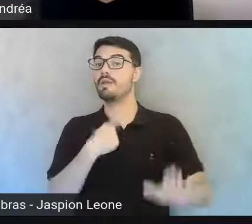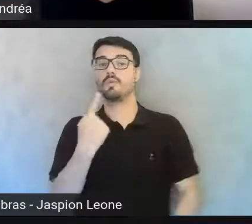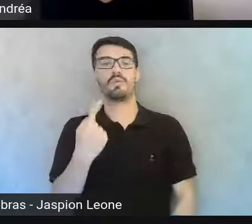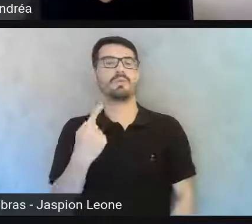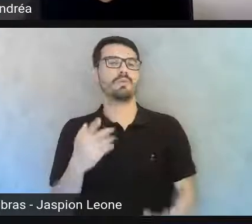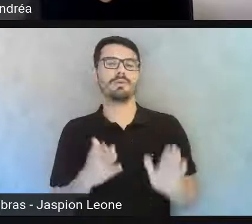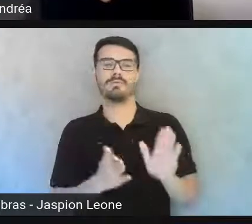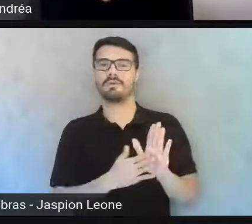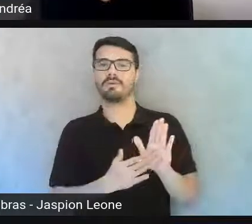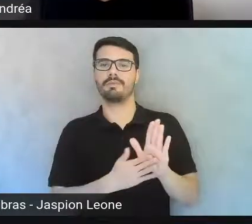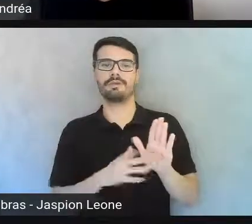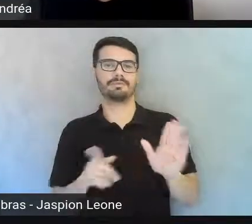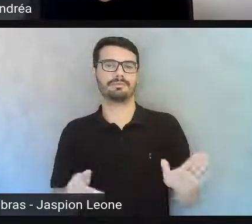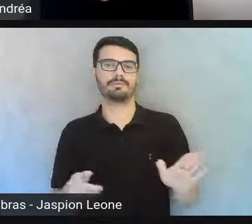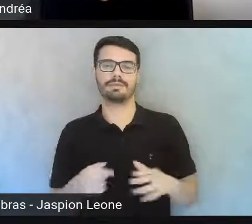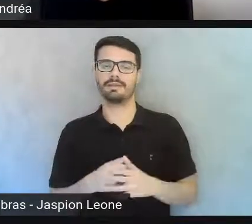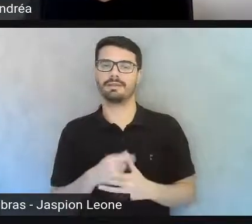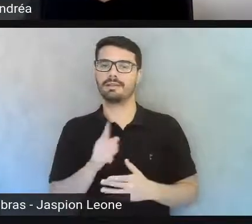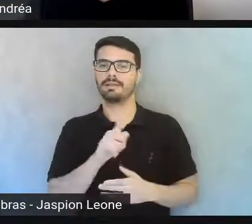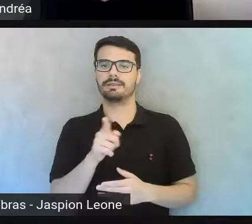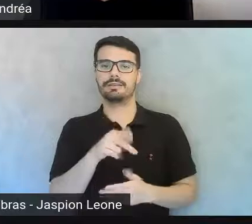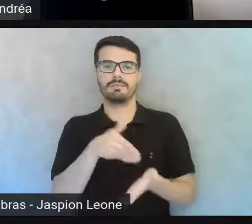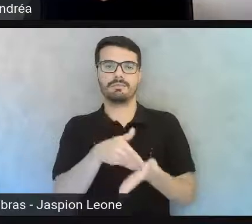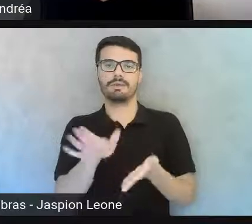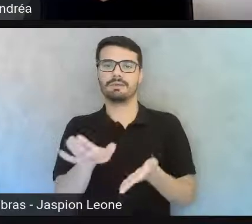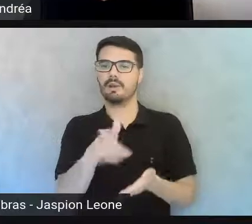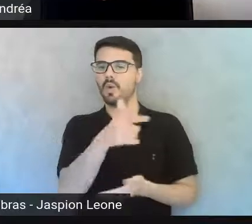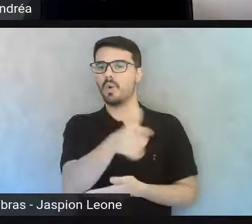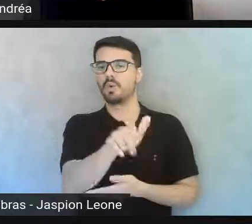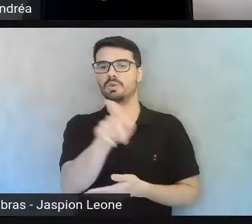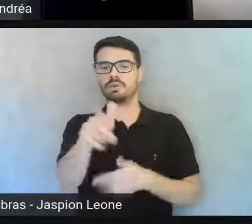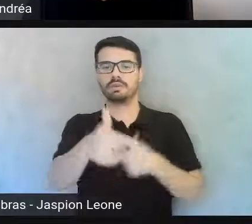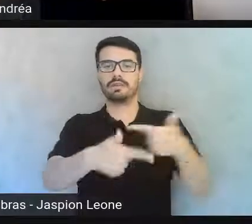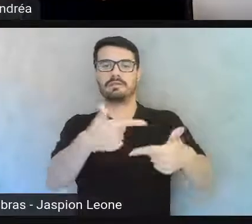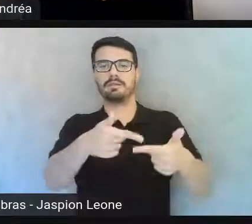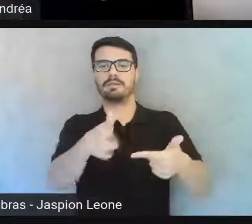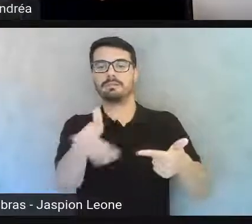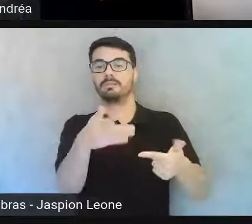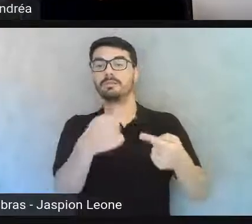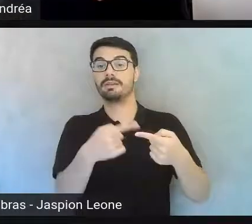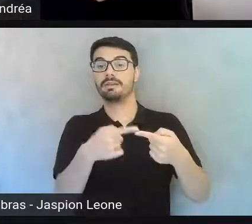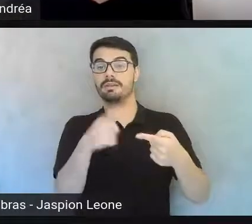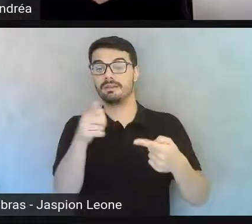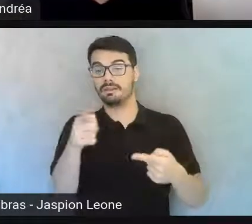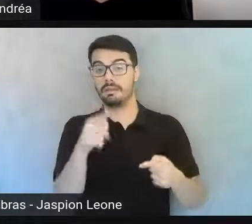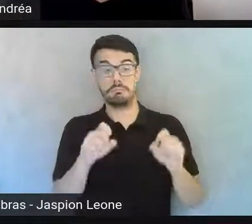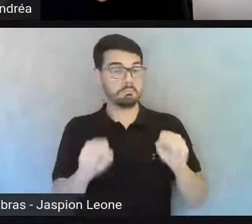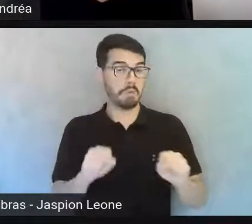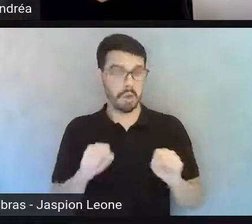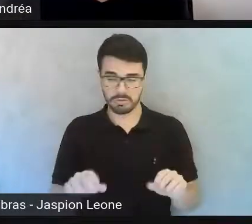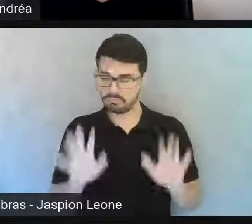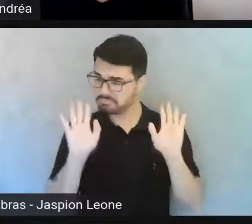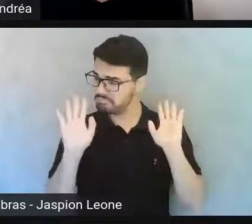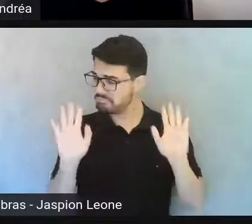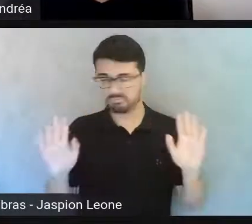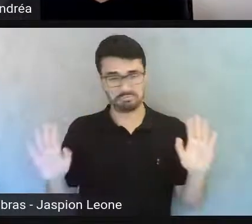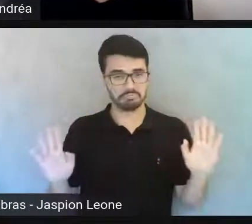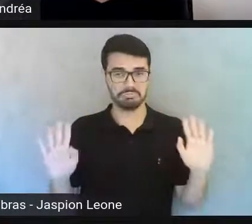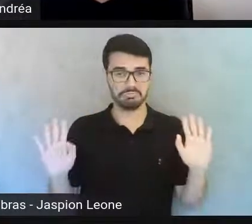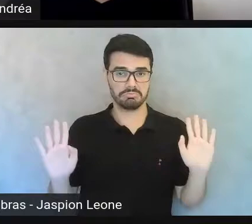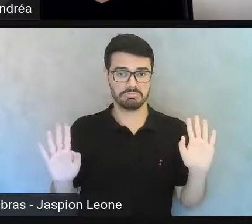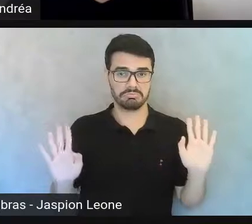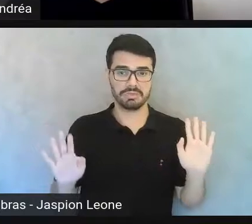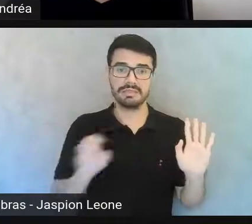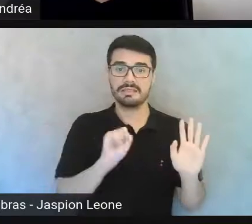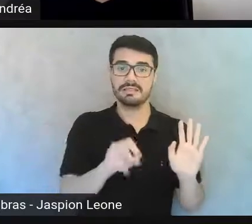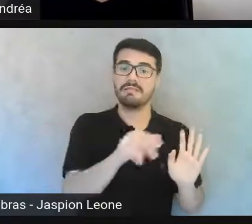acontecer. Ela não mandar o outro cara embora. Porque se ela mandar ele embora, porque ela pode. E se ela vai